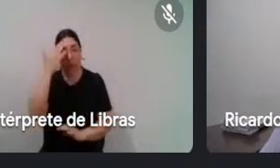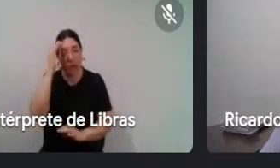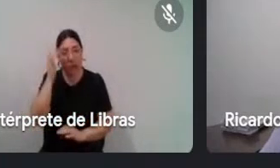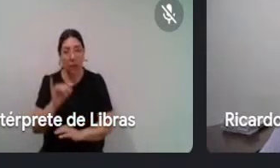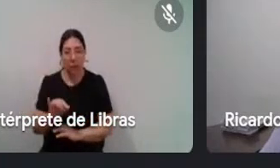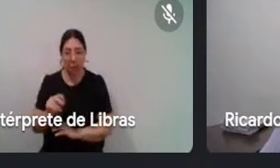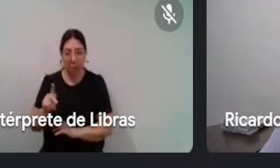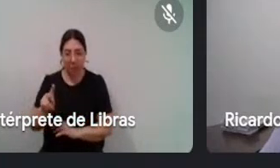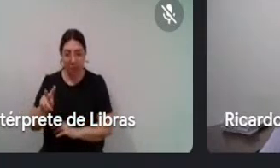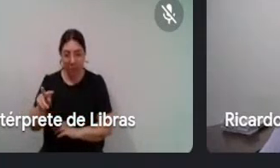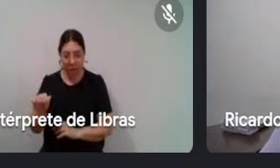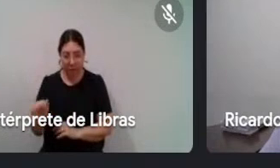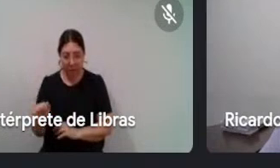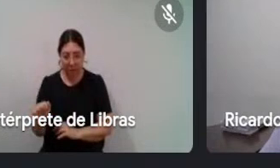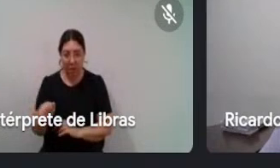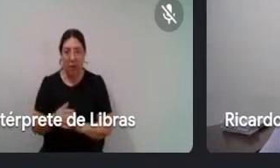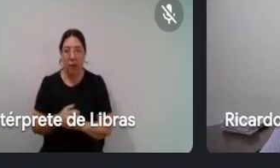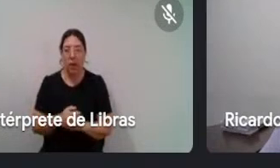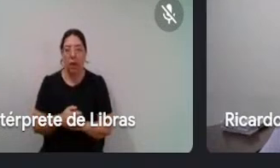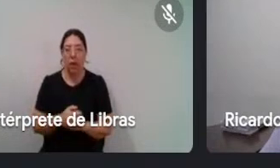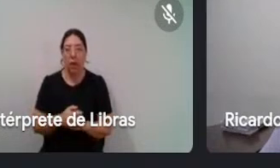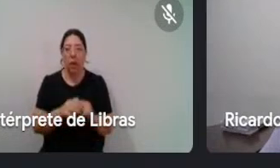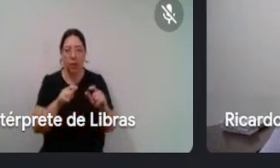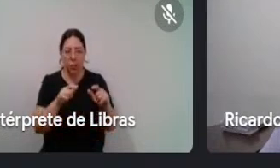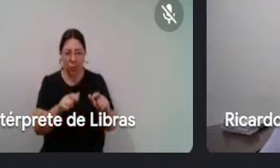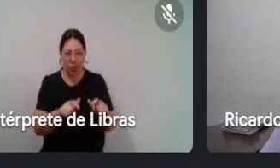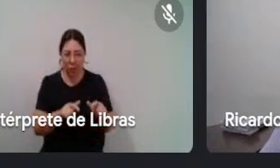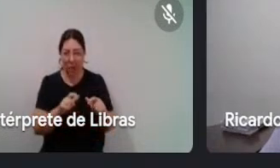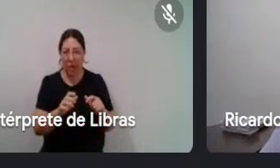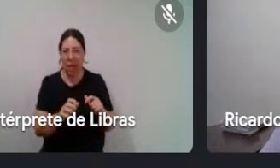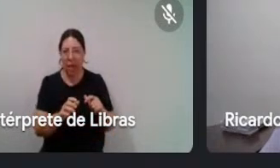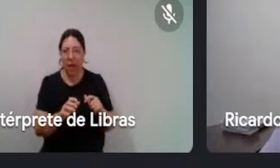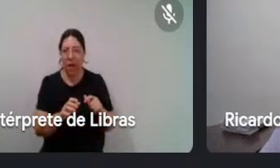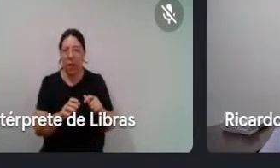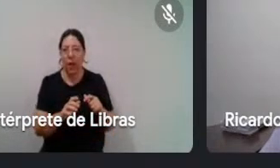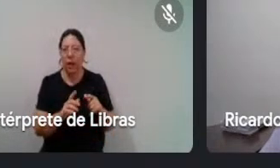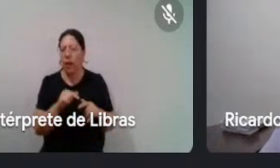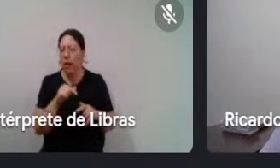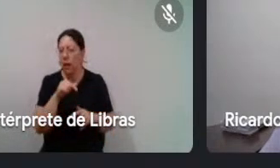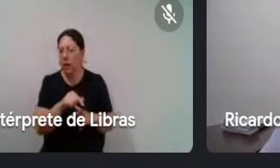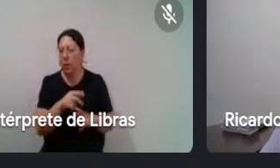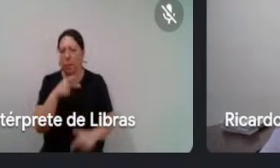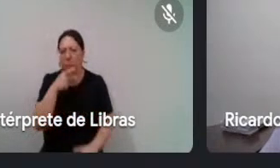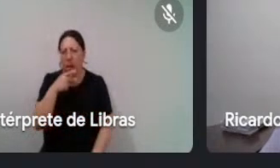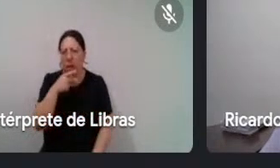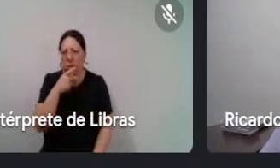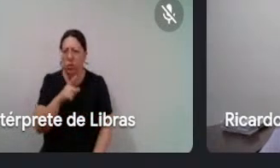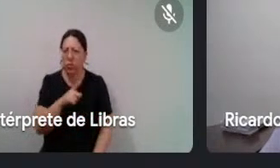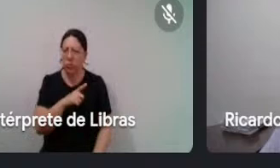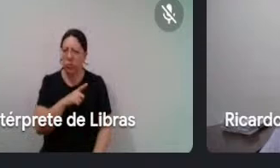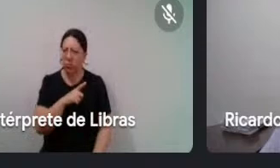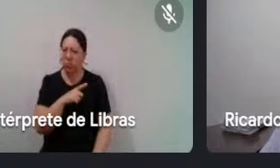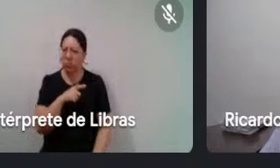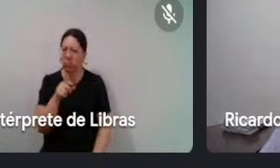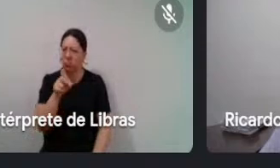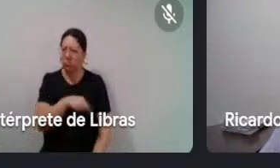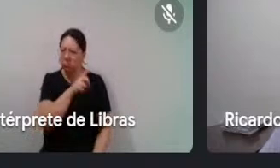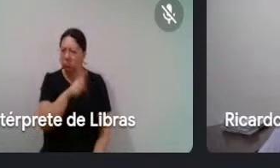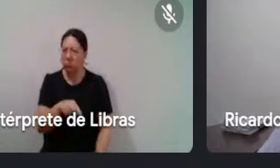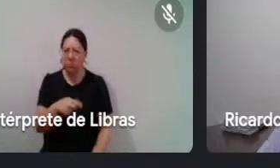as entidades, né, as agremiações partidárias, gozam de imunidade tributária. Então, que esse IPVA não